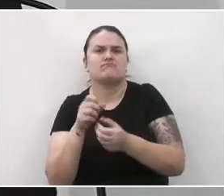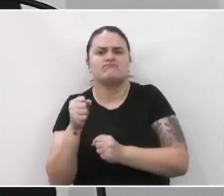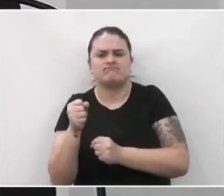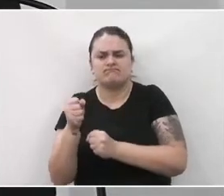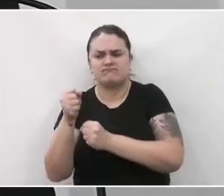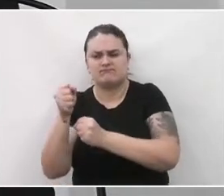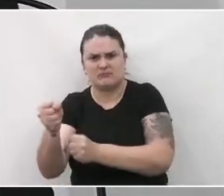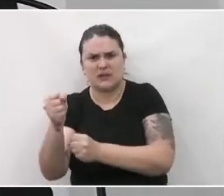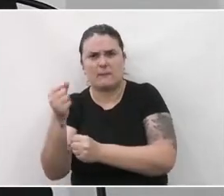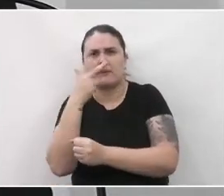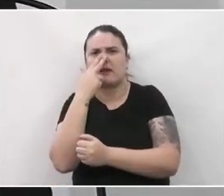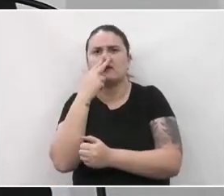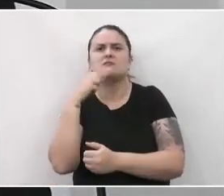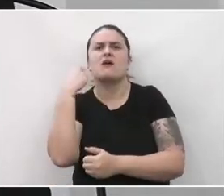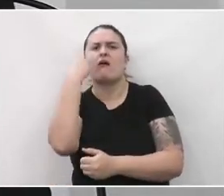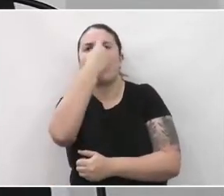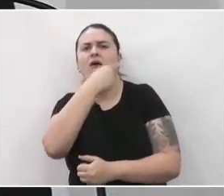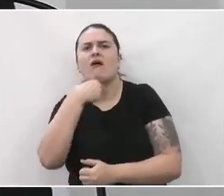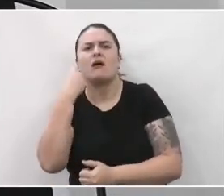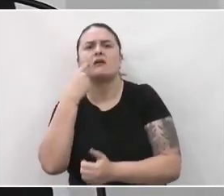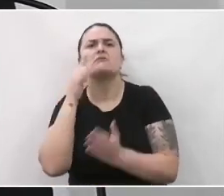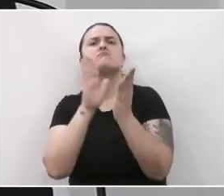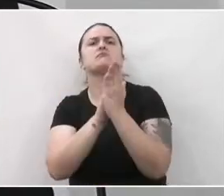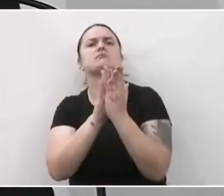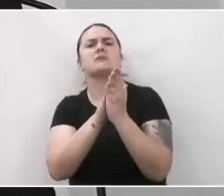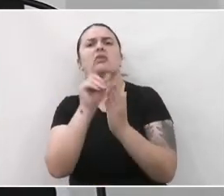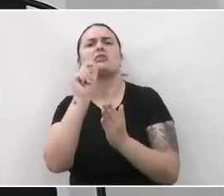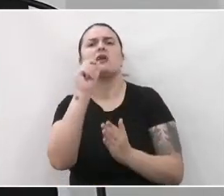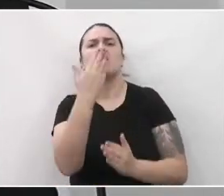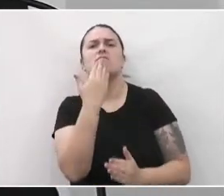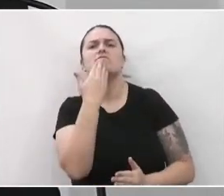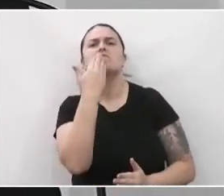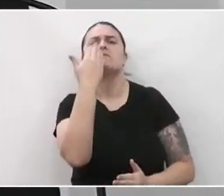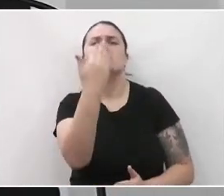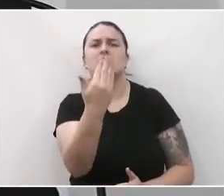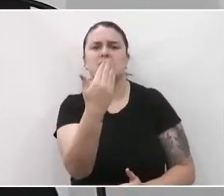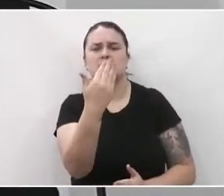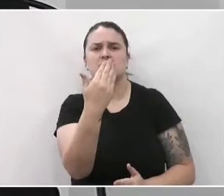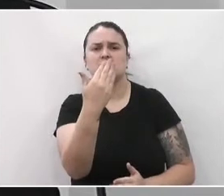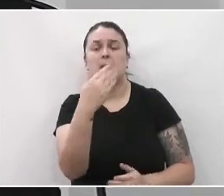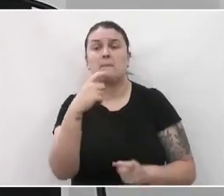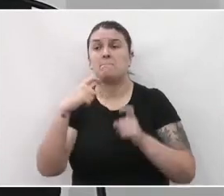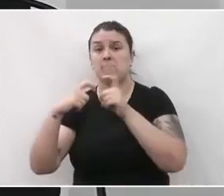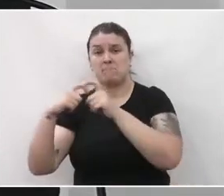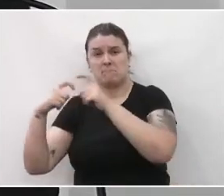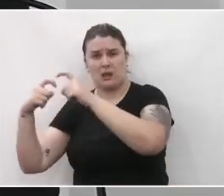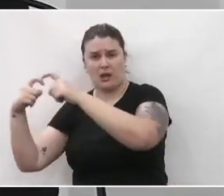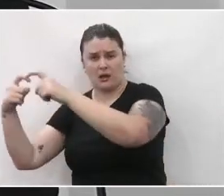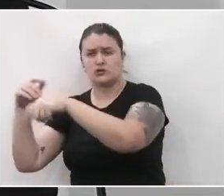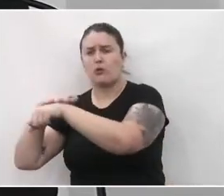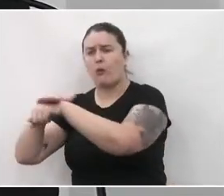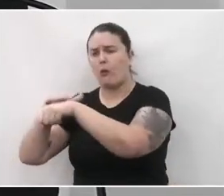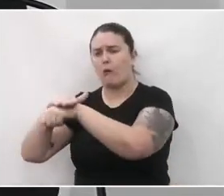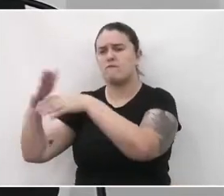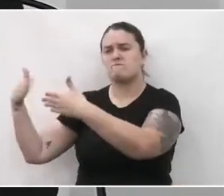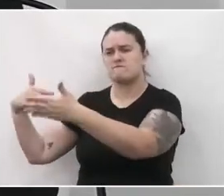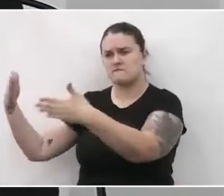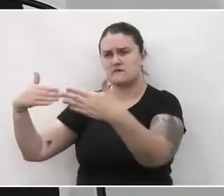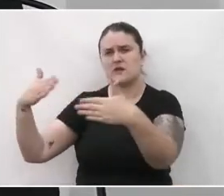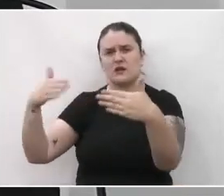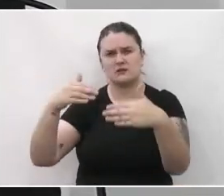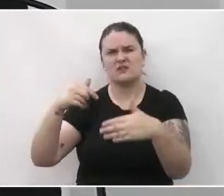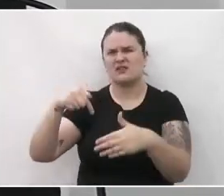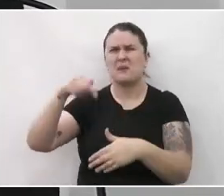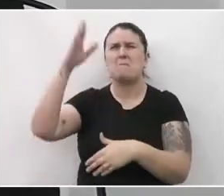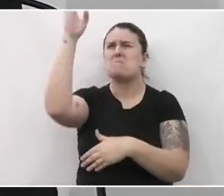a cara e ser as pessoas que estão na frente, né? Todos os colegas que eu converso, e são bastante, posso garantir a vocês, no